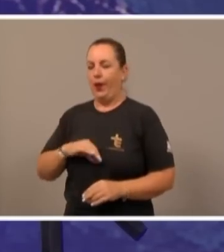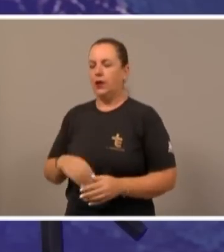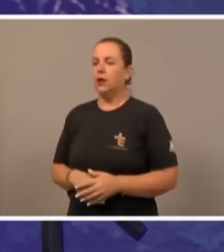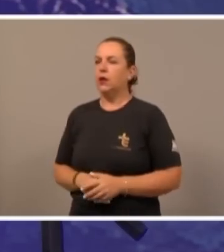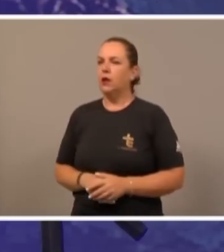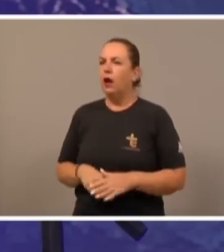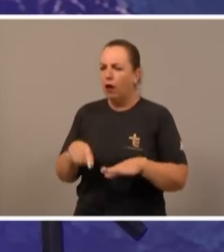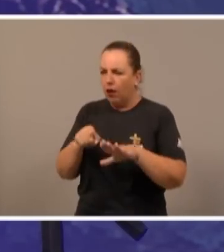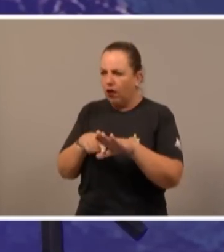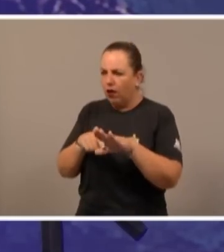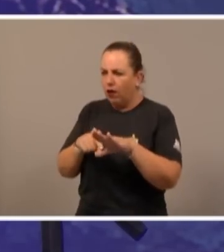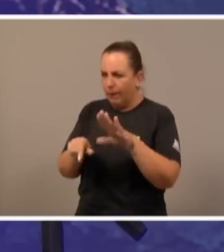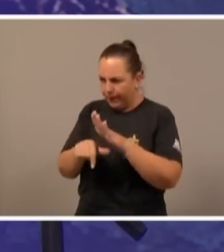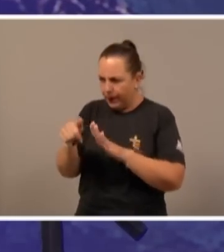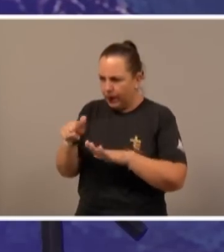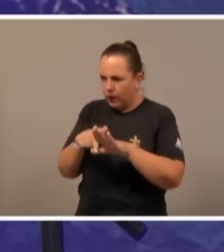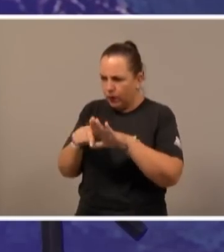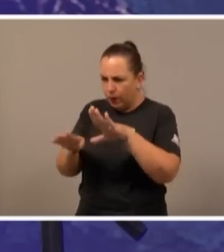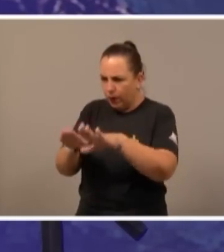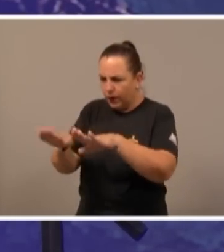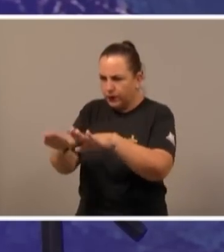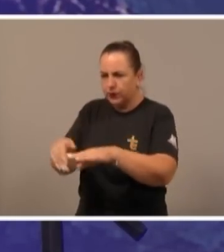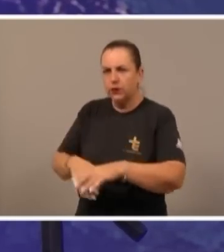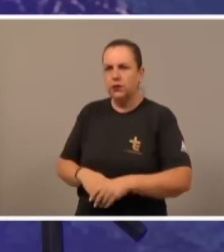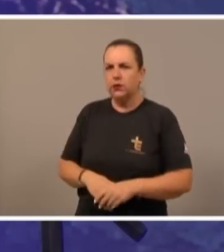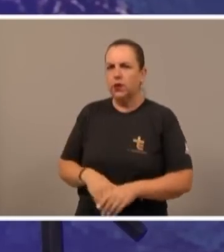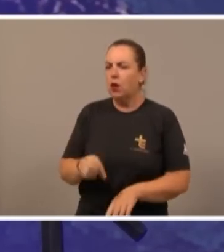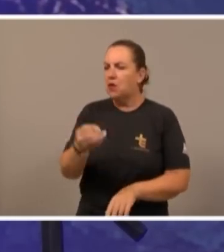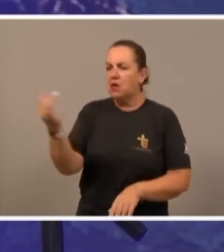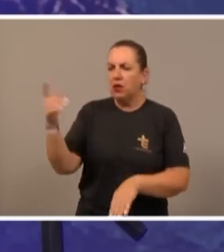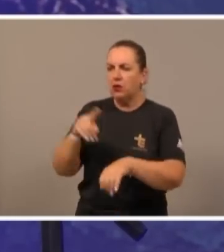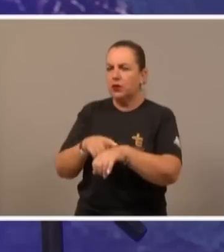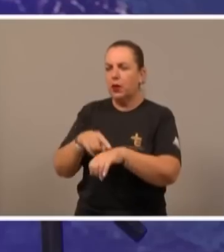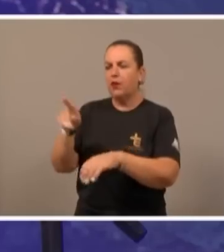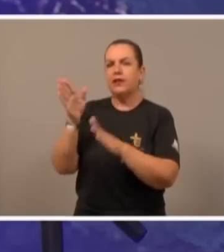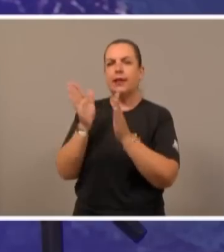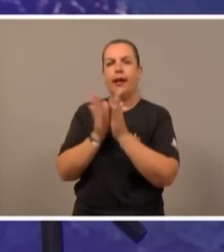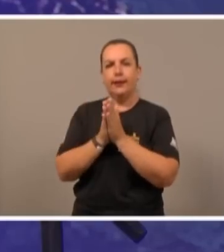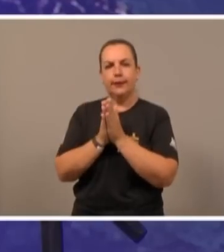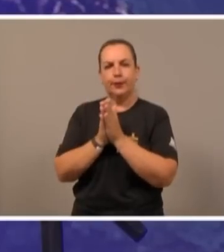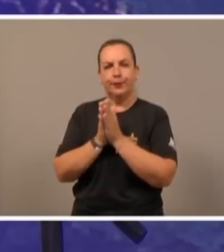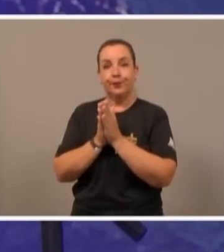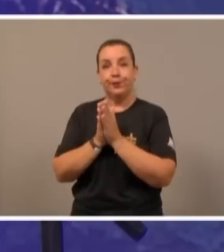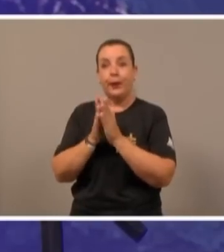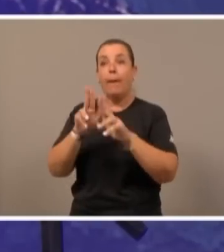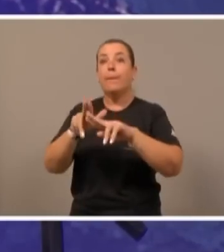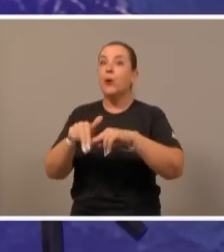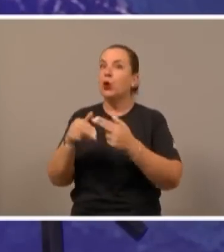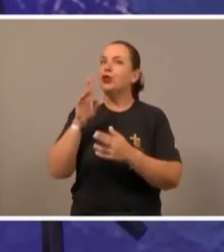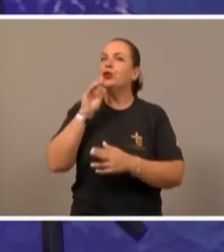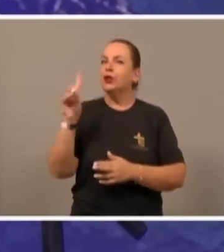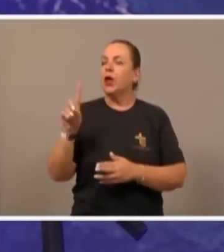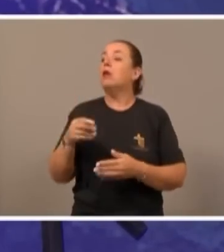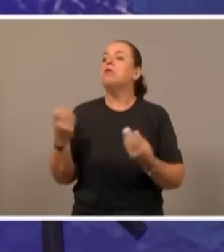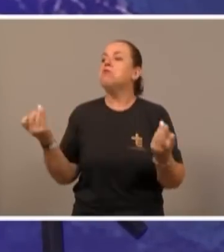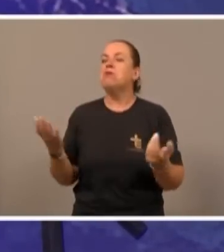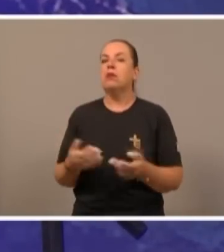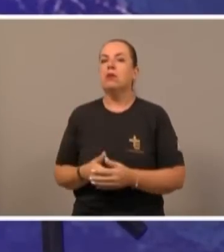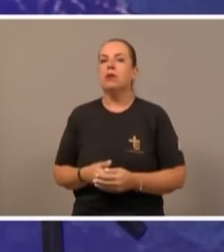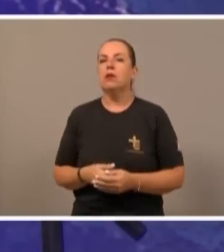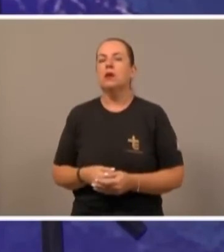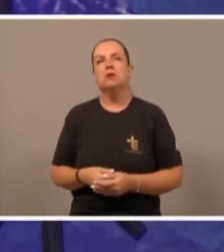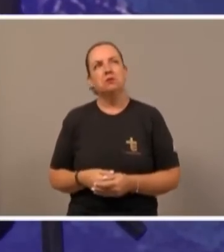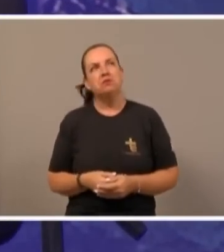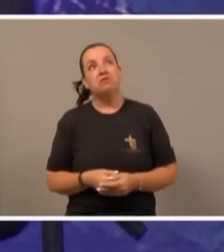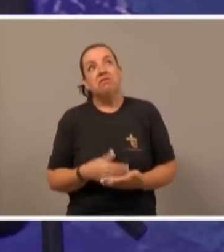primeiros passos? Padre, quanto tempo você reza? Por dia. Ele